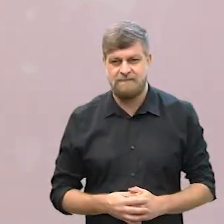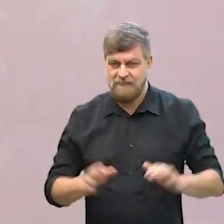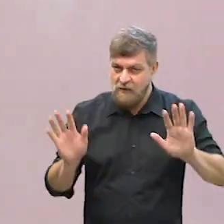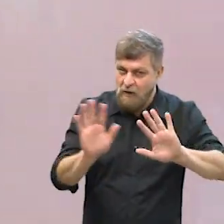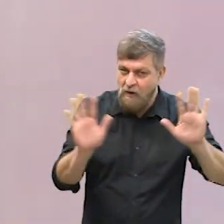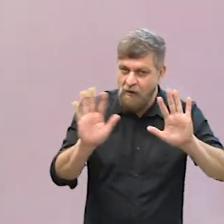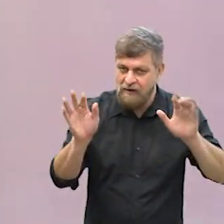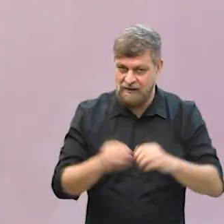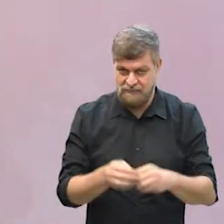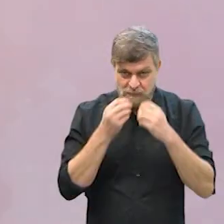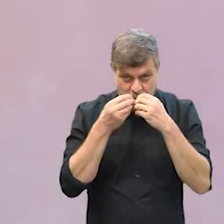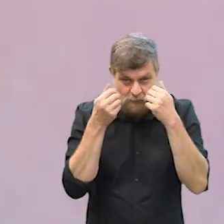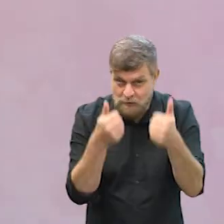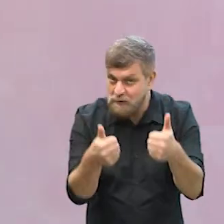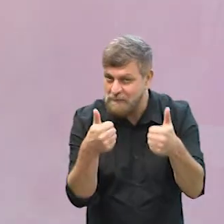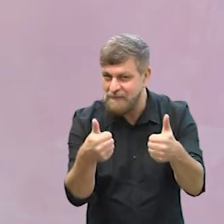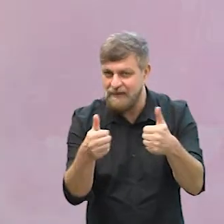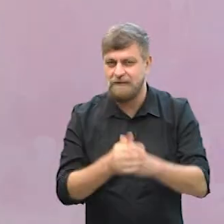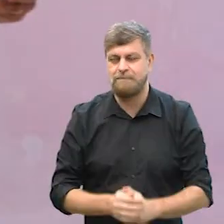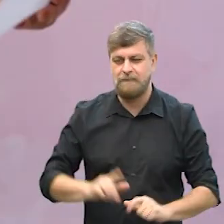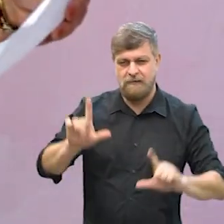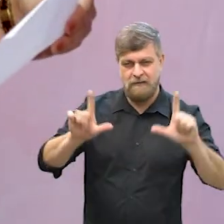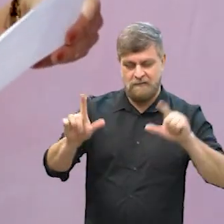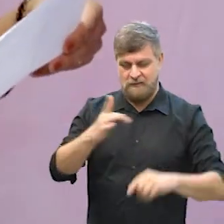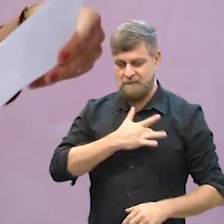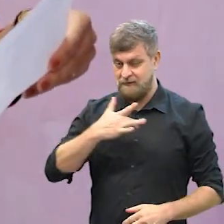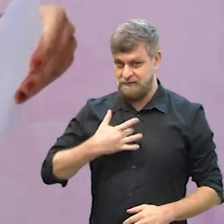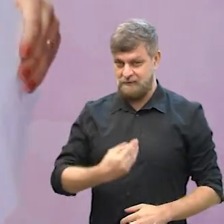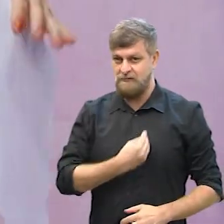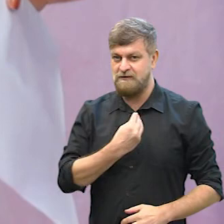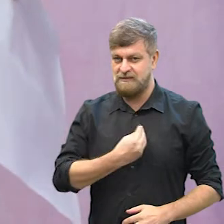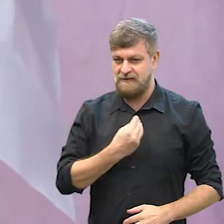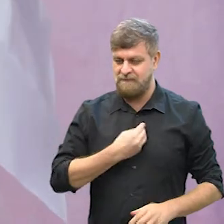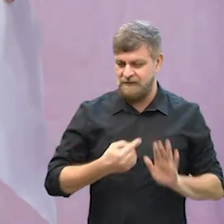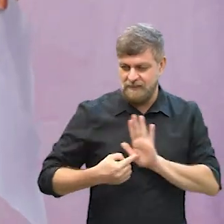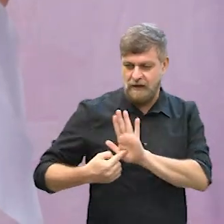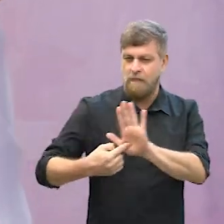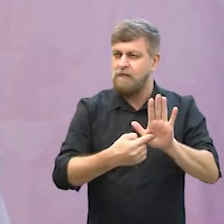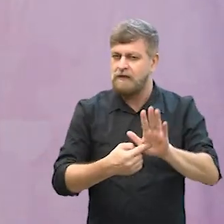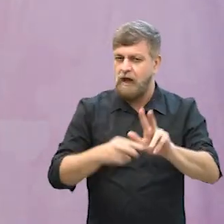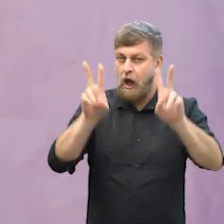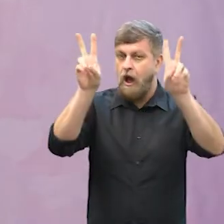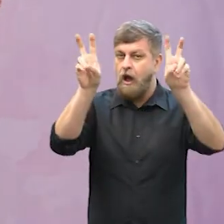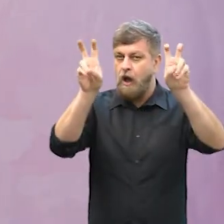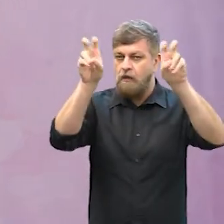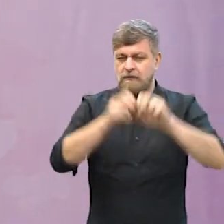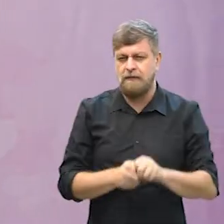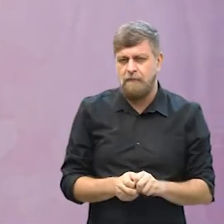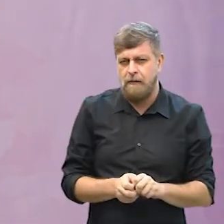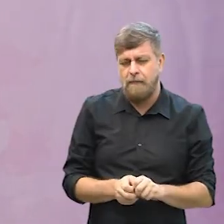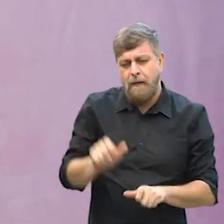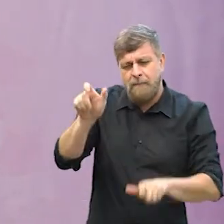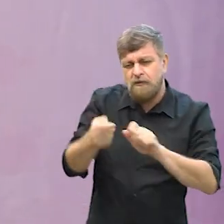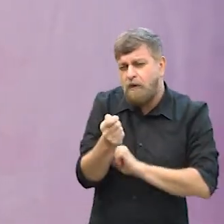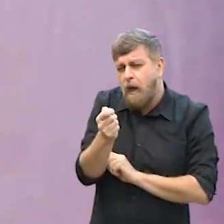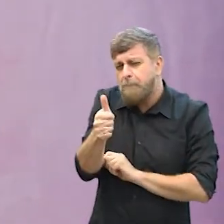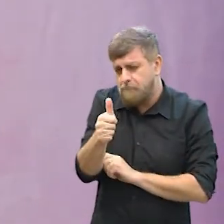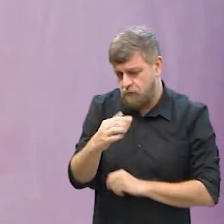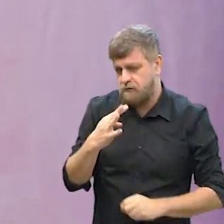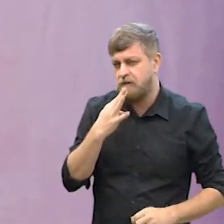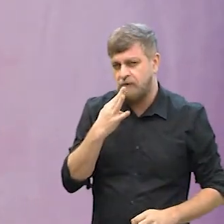Olá, e aí, tudo bem com você? Programa Saúde é Vida no ar para falar sobre um tema que pouca gente conhece,